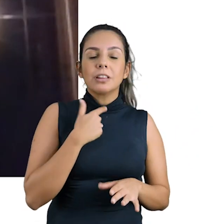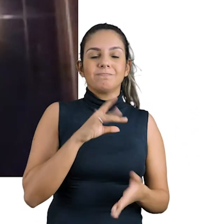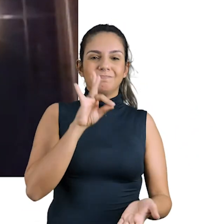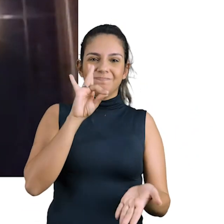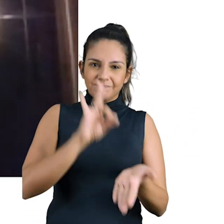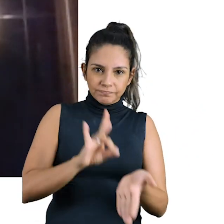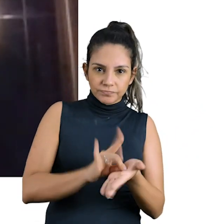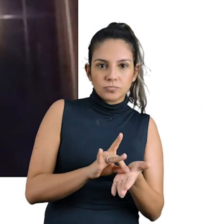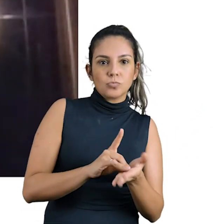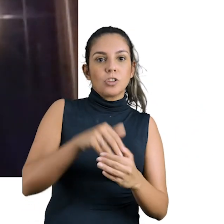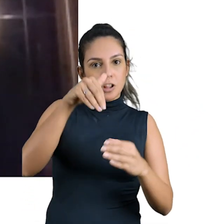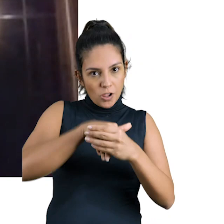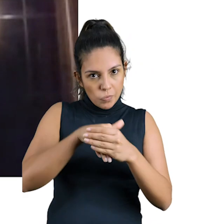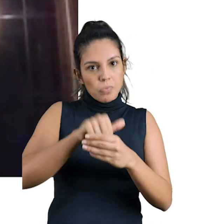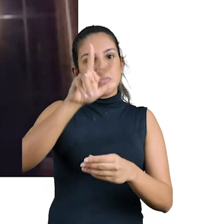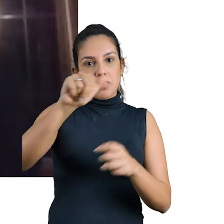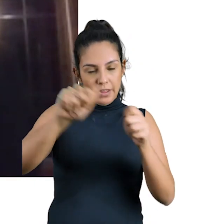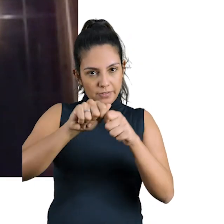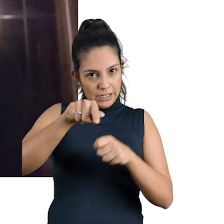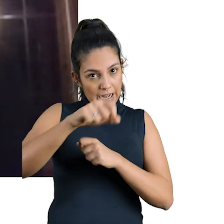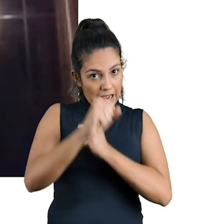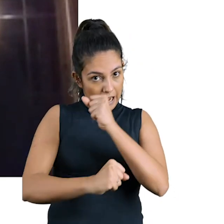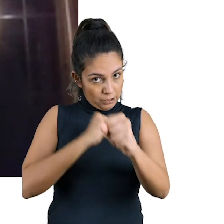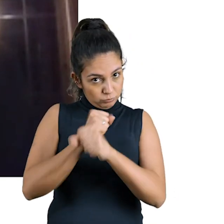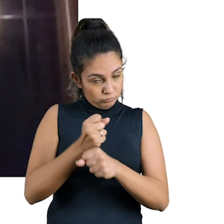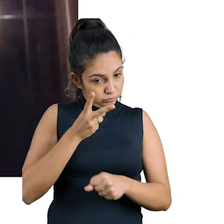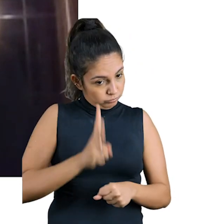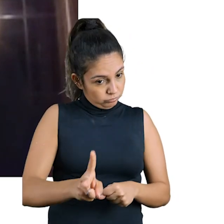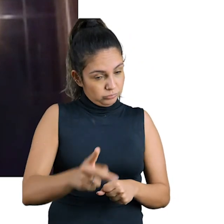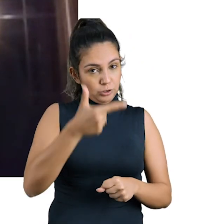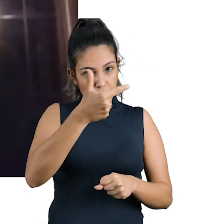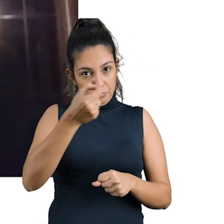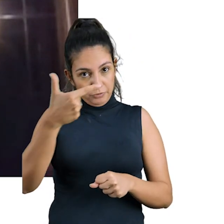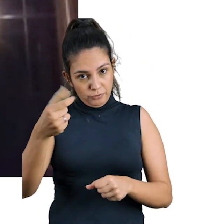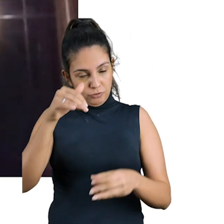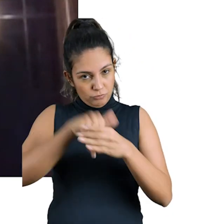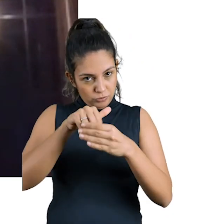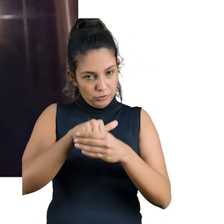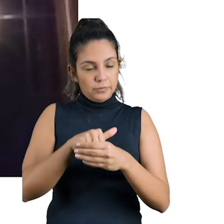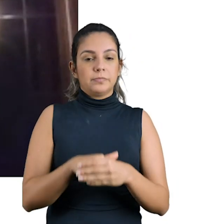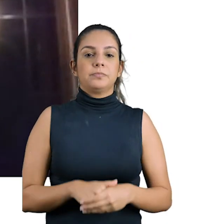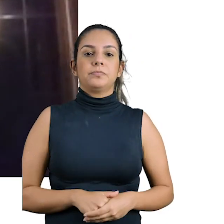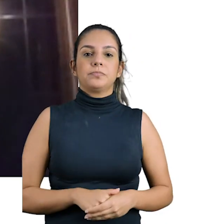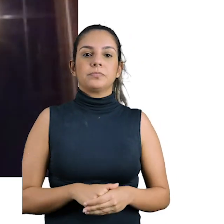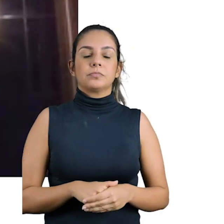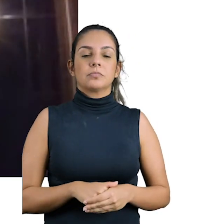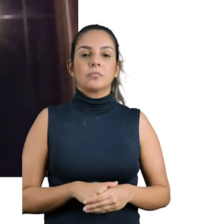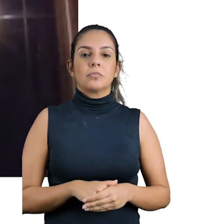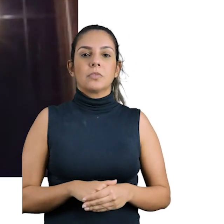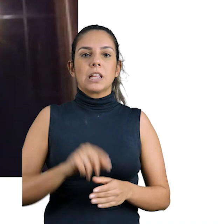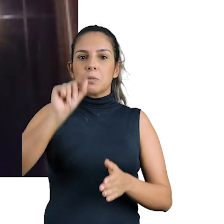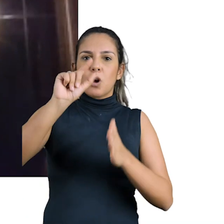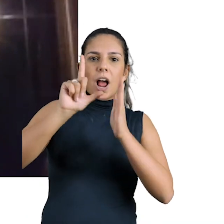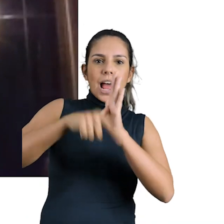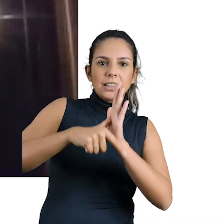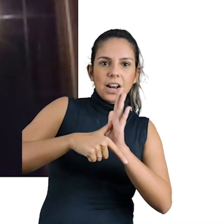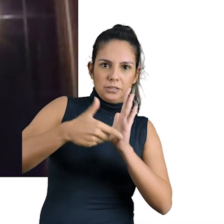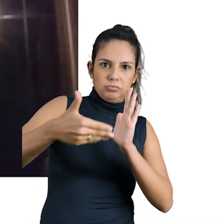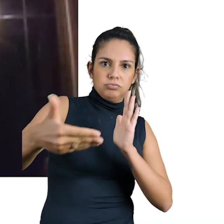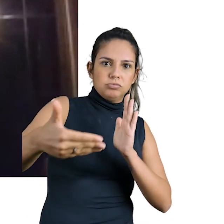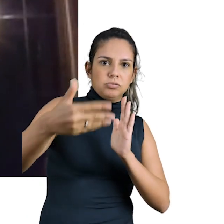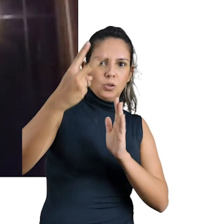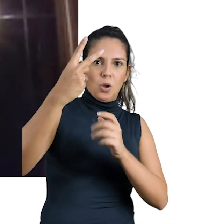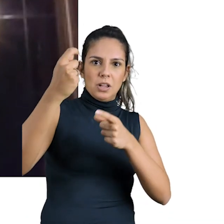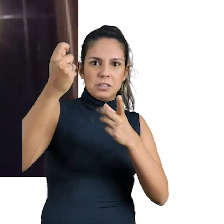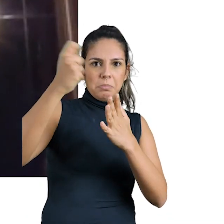desejo firmemente que as eleições sejam realizadas esse ano, né? Talvez seja necessário atrasá-las, né, por